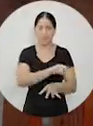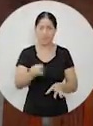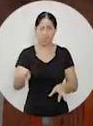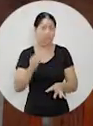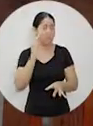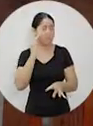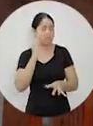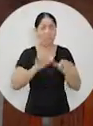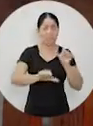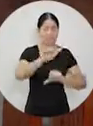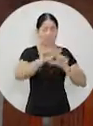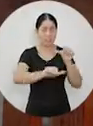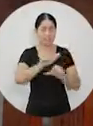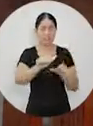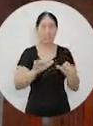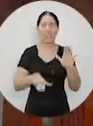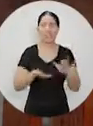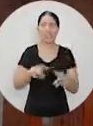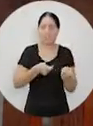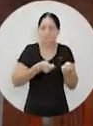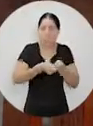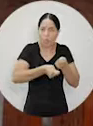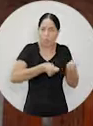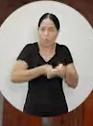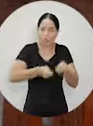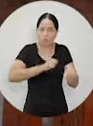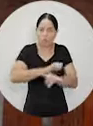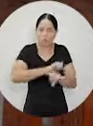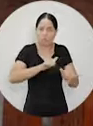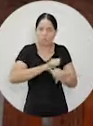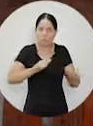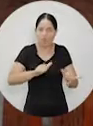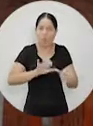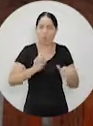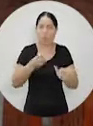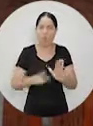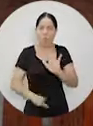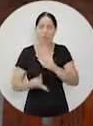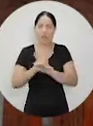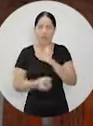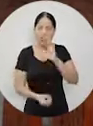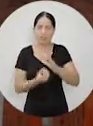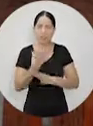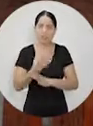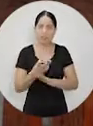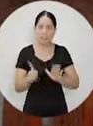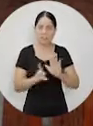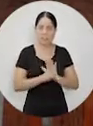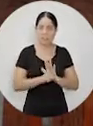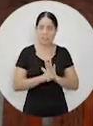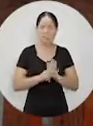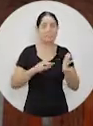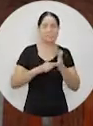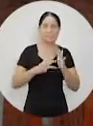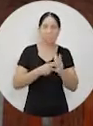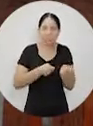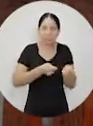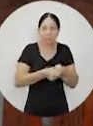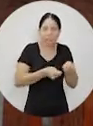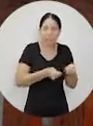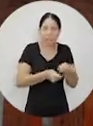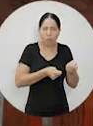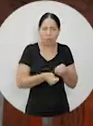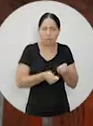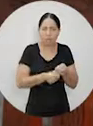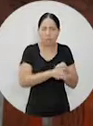gente tenta regular a mídia ou tenta fazer isso através de lei, a tendência é não funcionar.